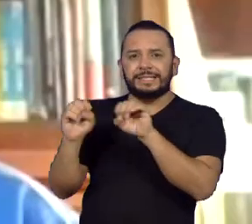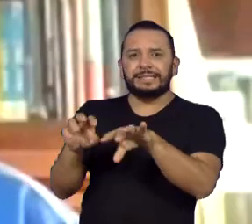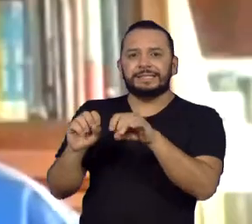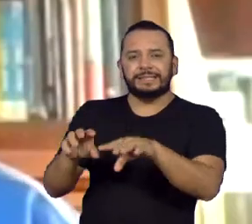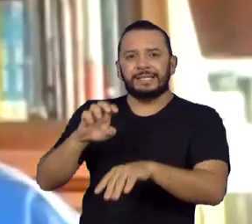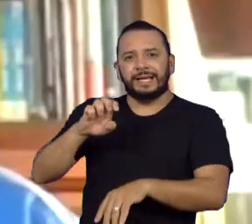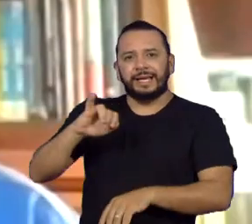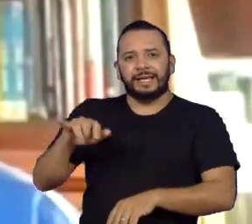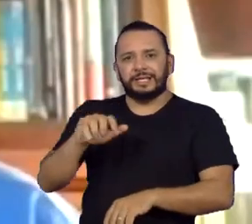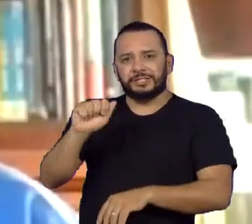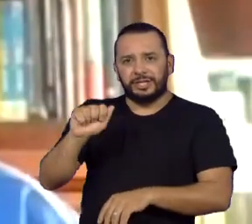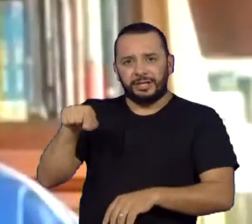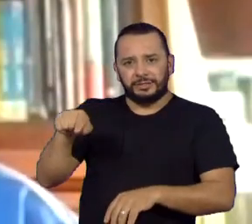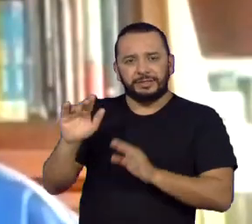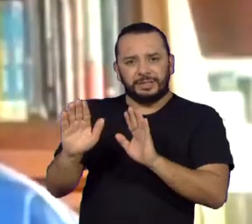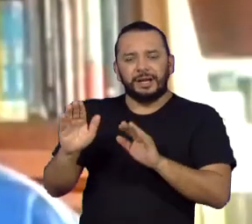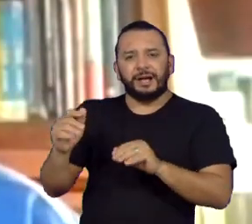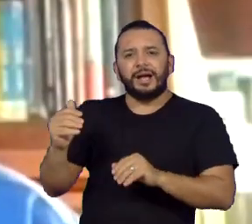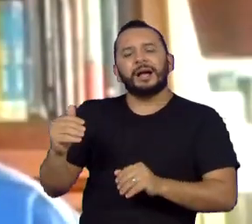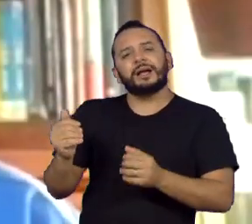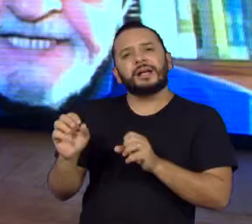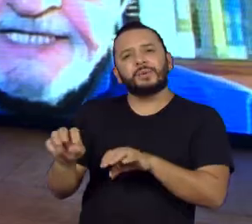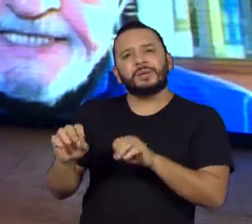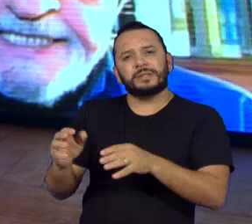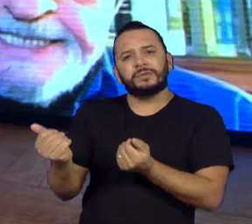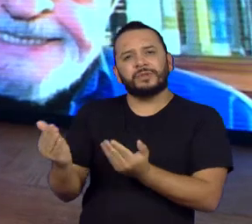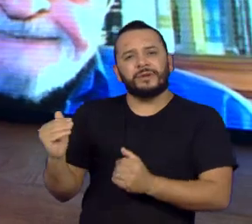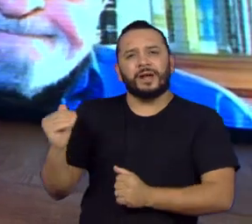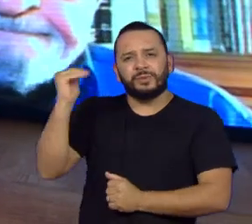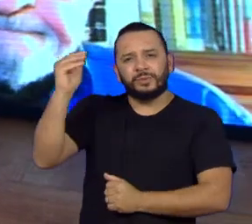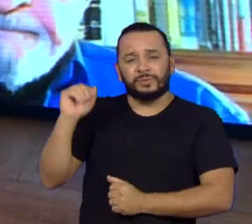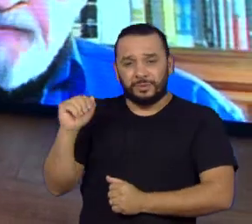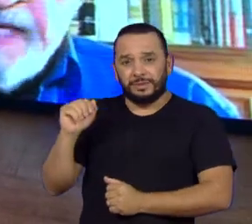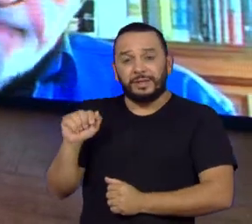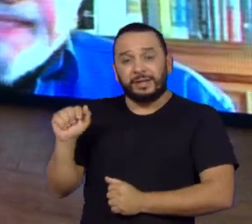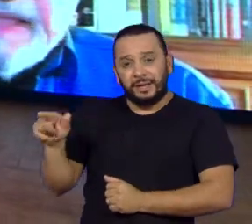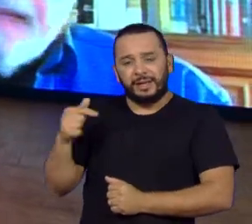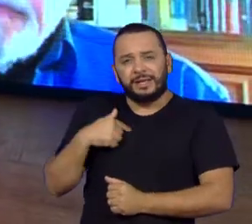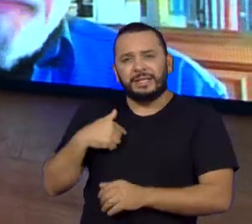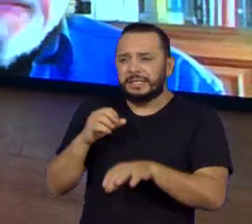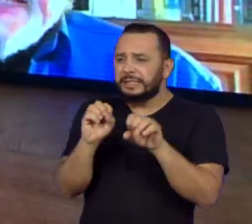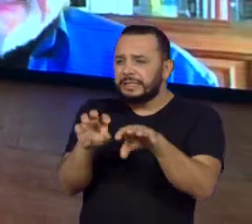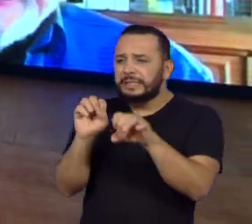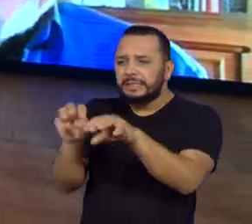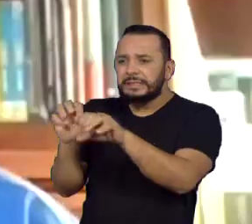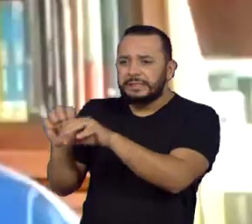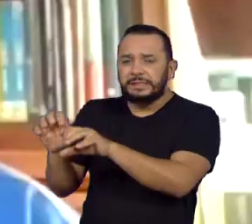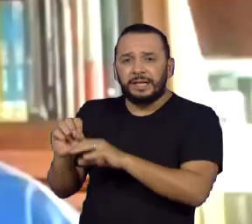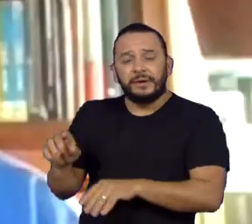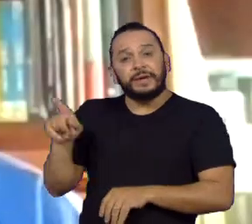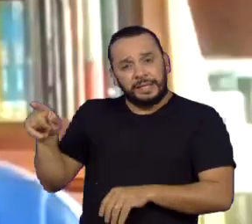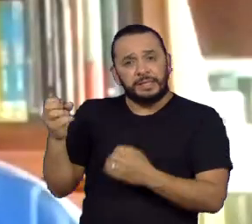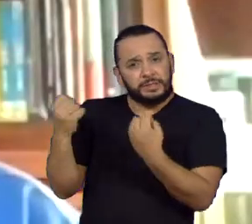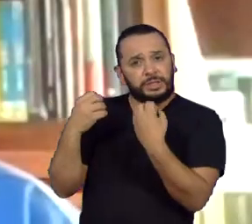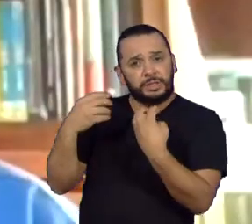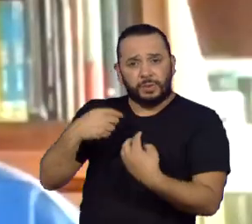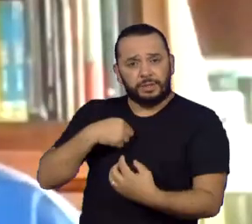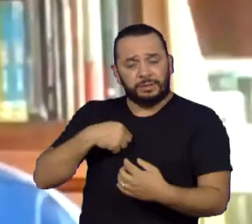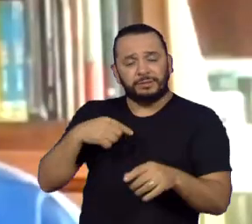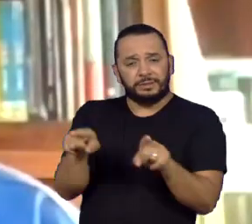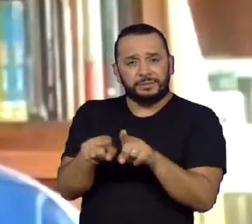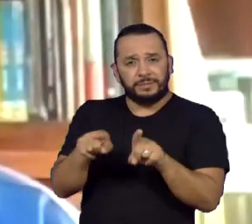na Sofunge, uma fábrica próxima, e aprendi, eu me alfabetizei.